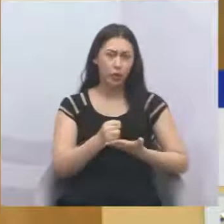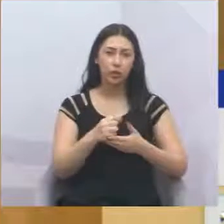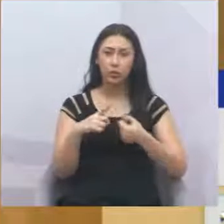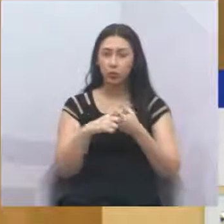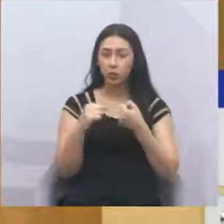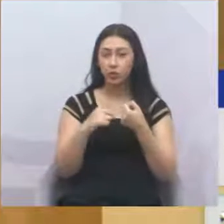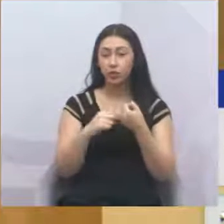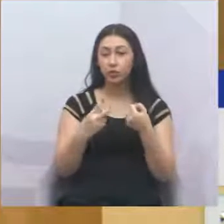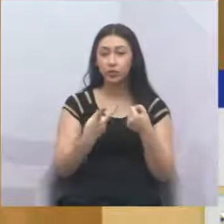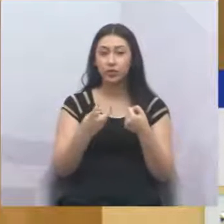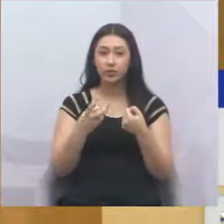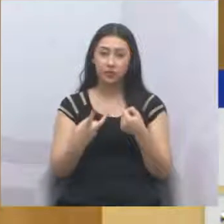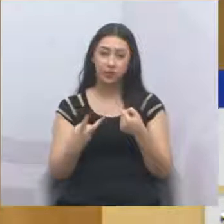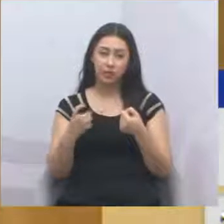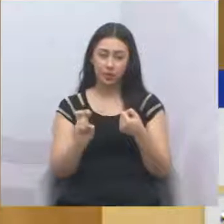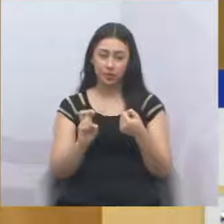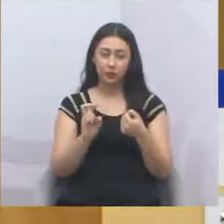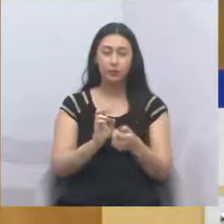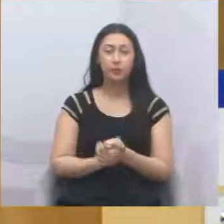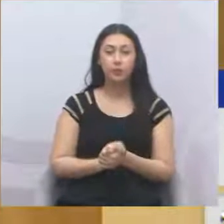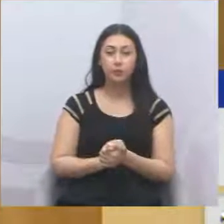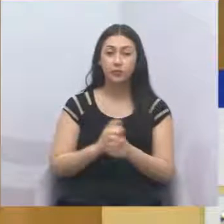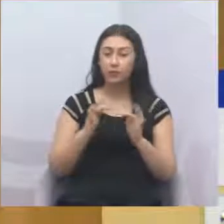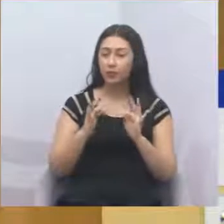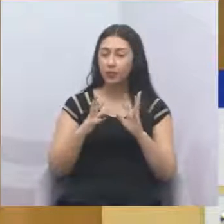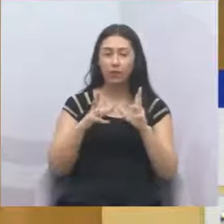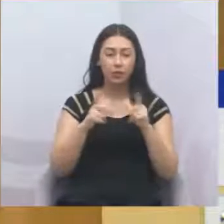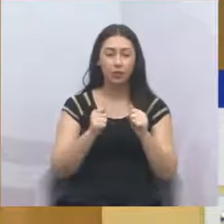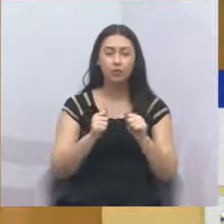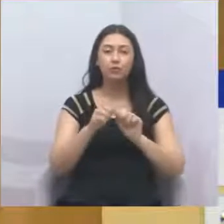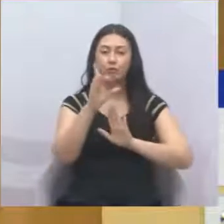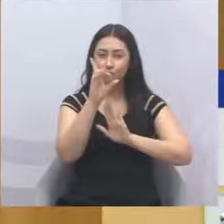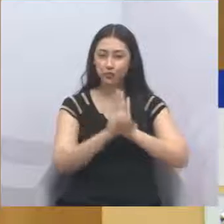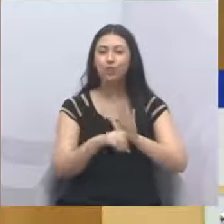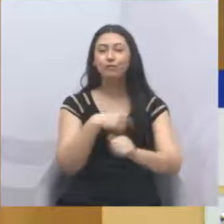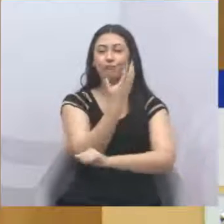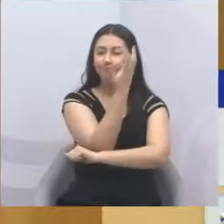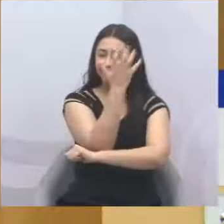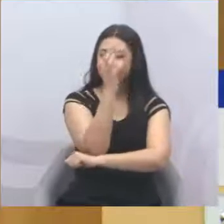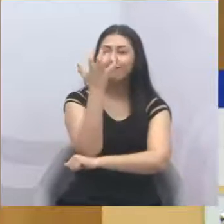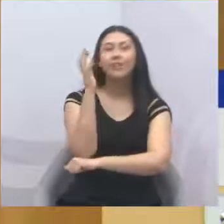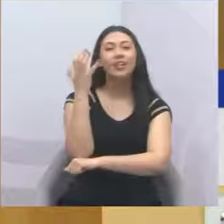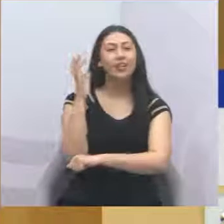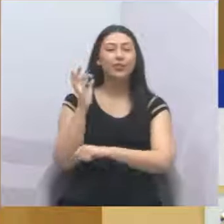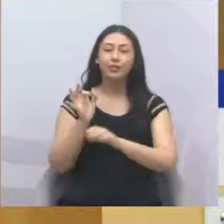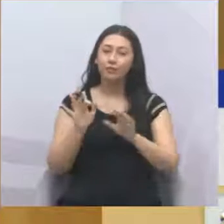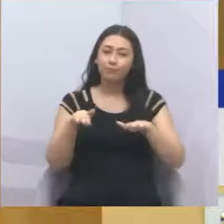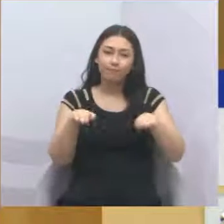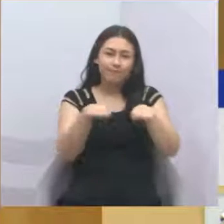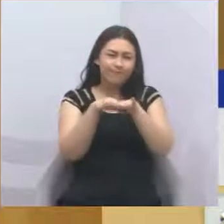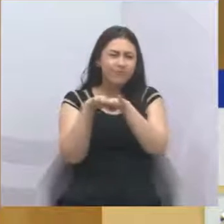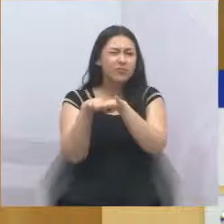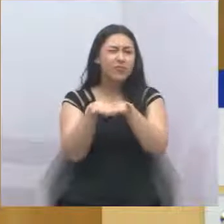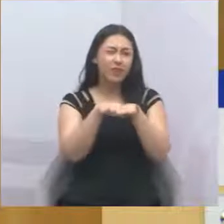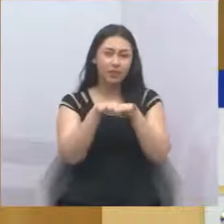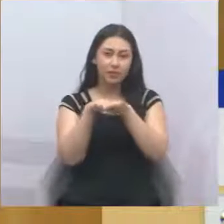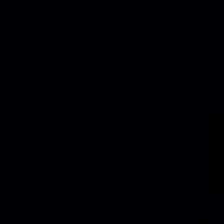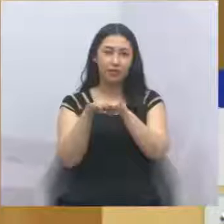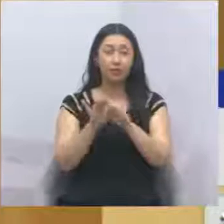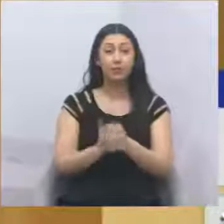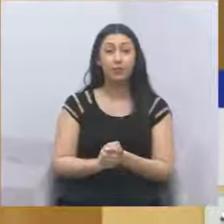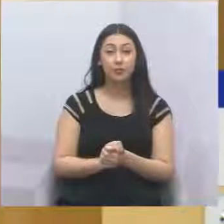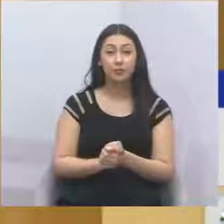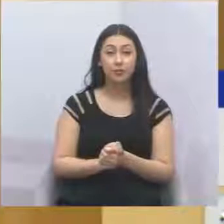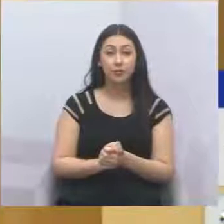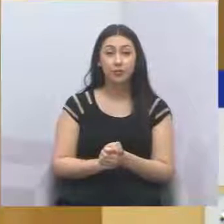artigo 225, que todos têm direito ao meio ambiente ecologicamente equilibrado, bem